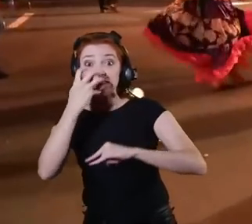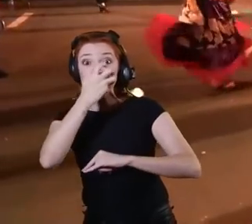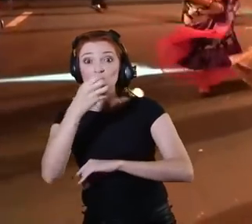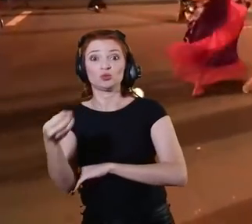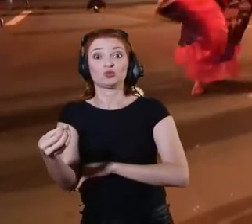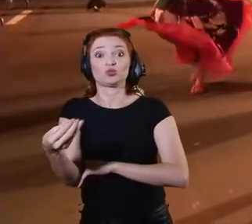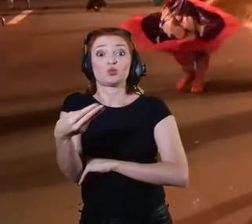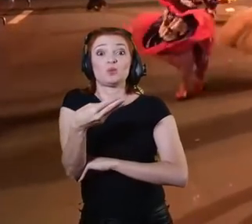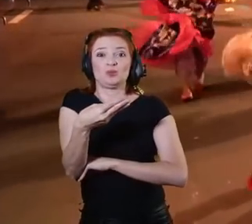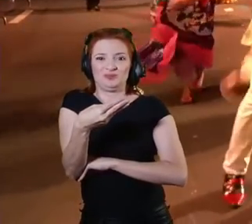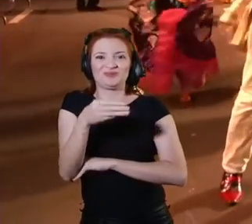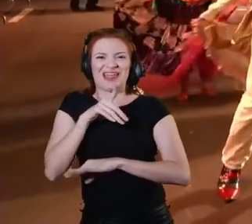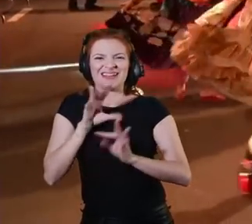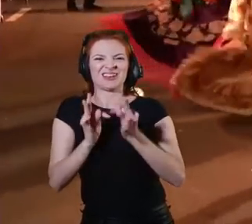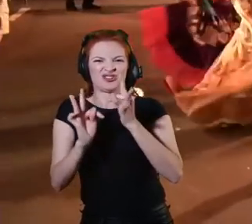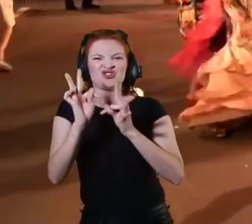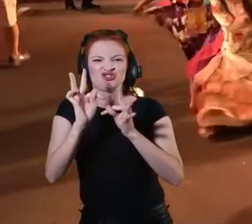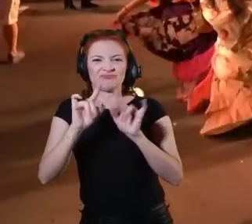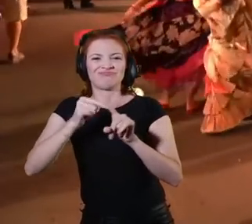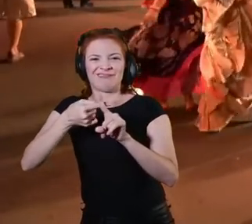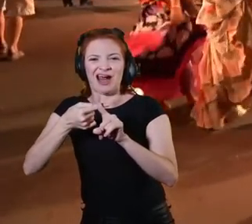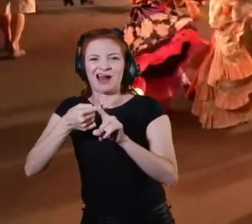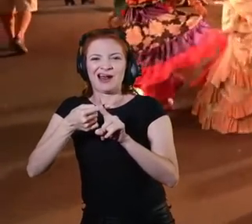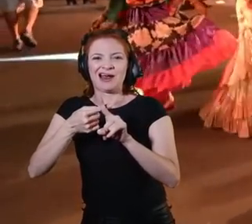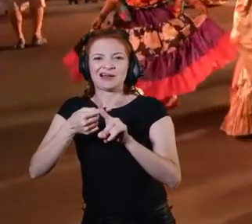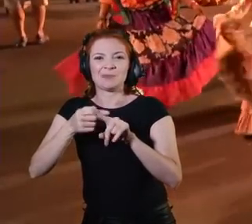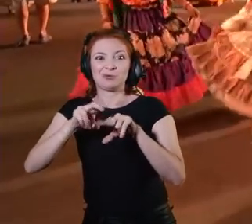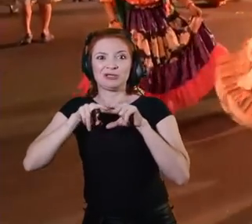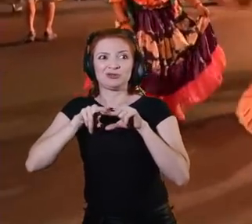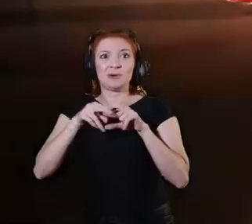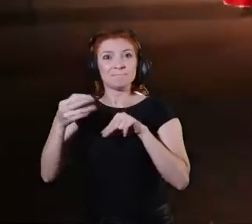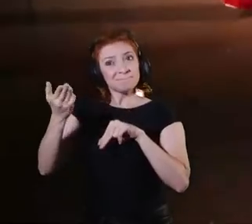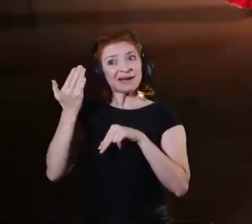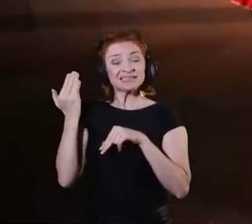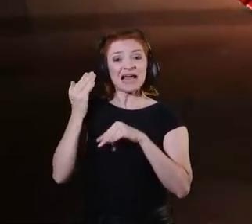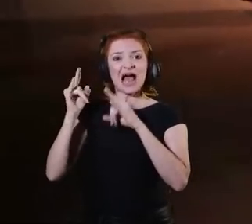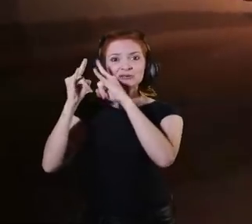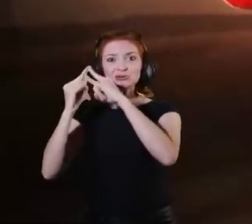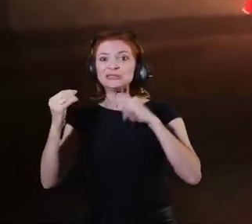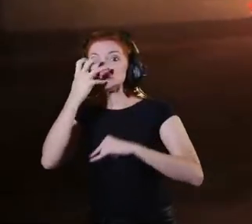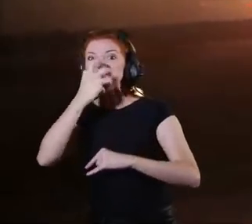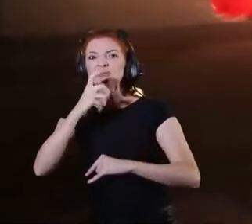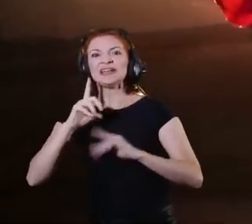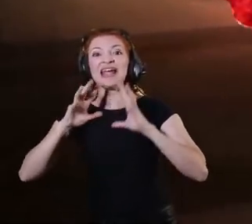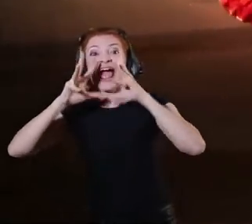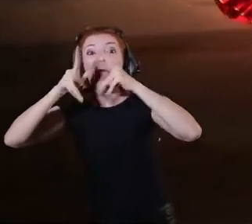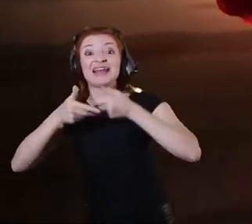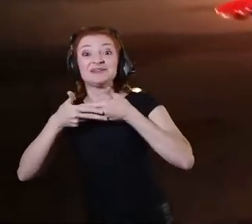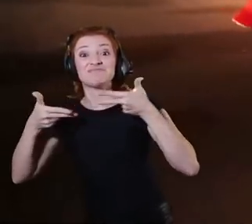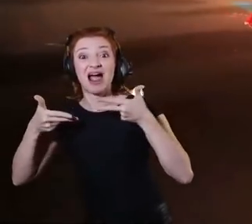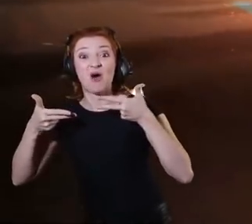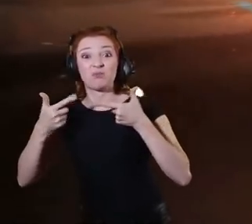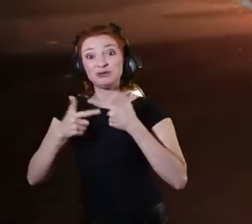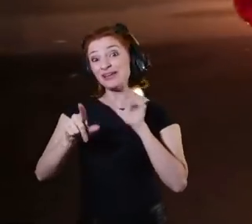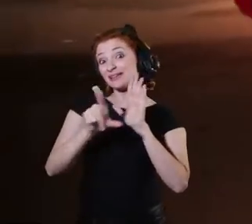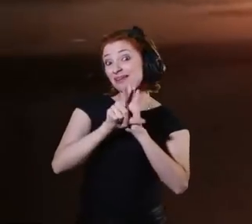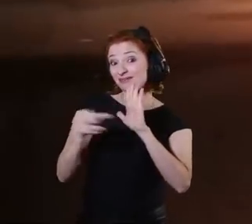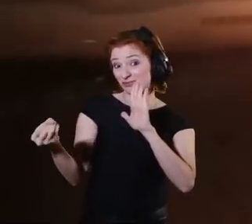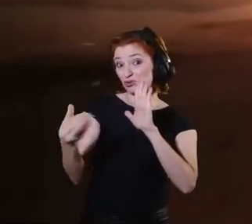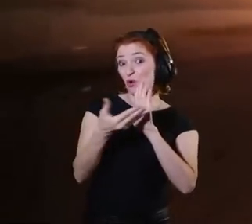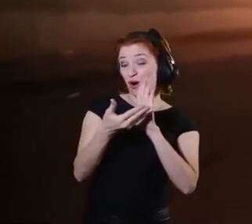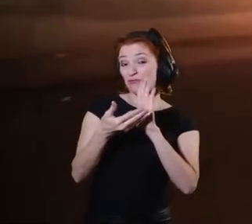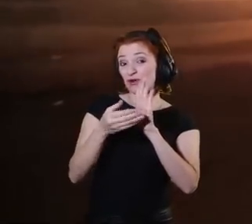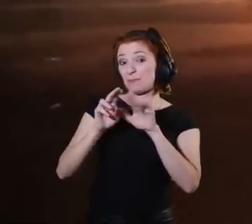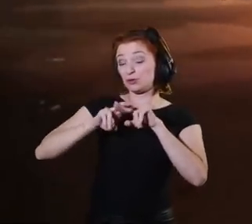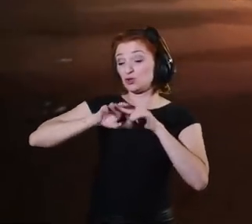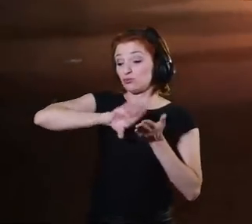favor. Se perdeu muito, aliás, se tirou do circo a presença dos animais em função da lei de proteção aos animais. Mas